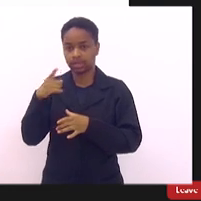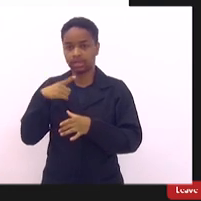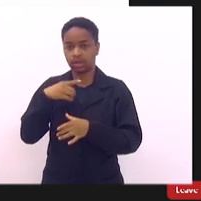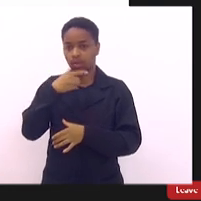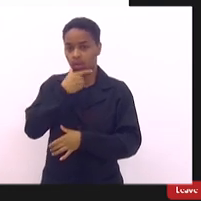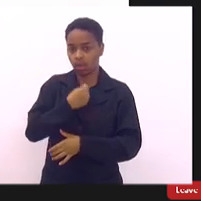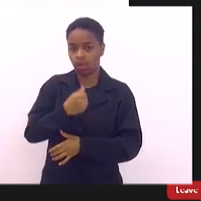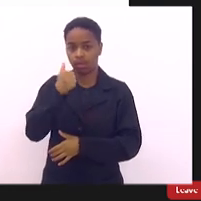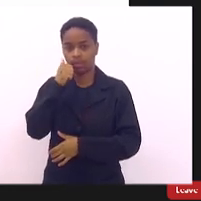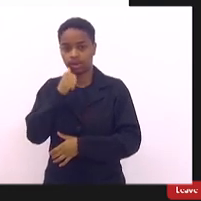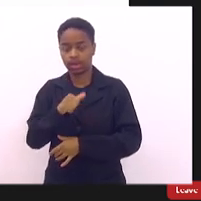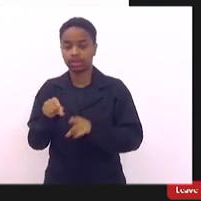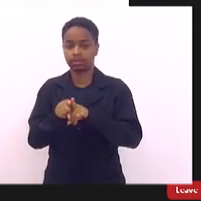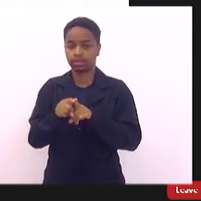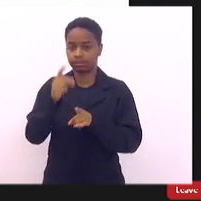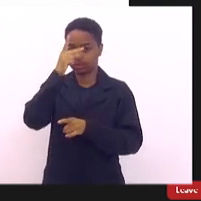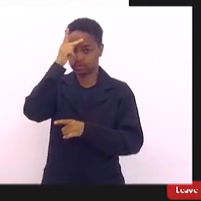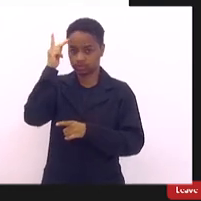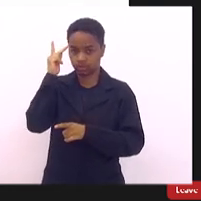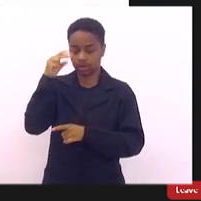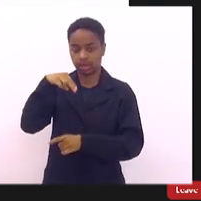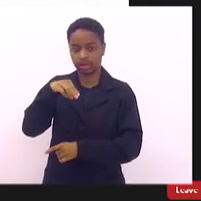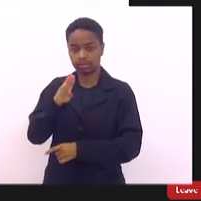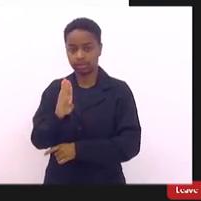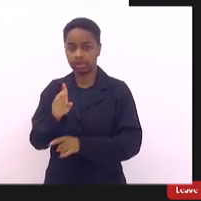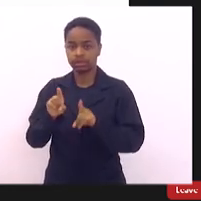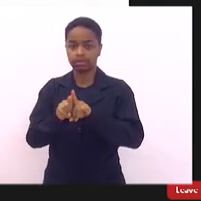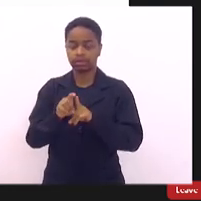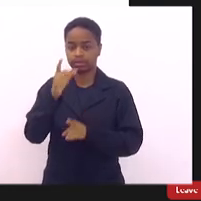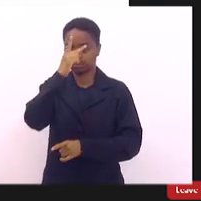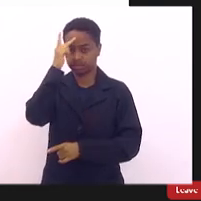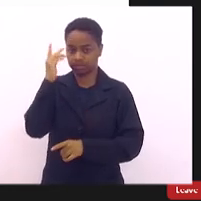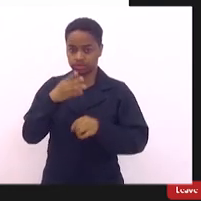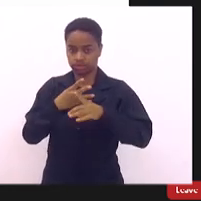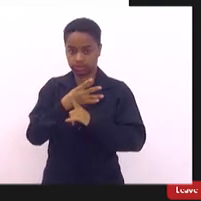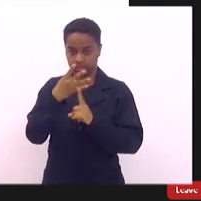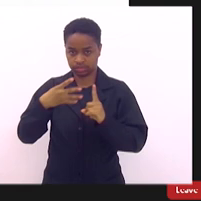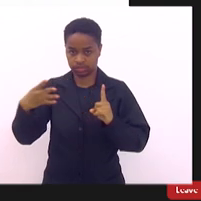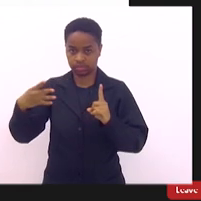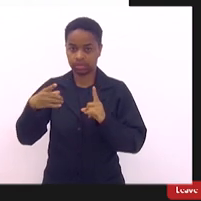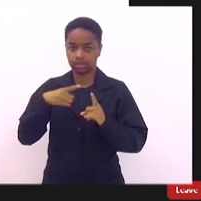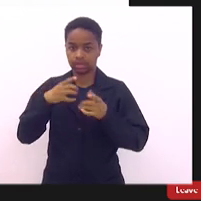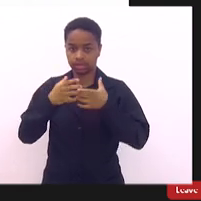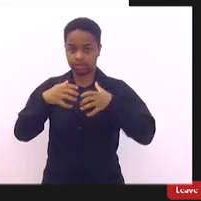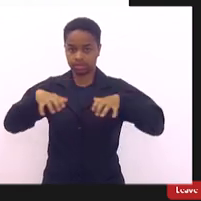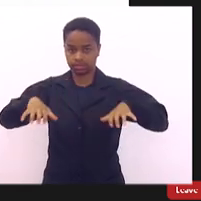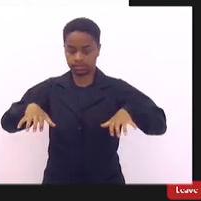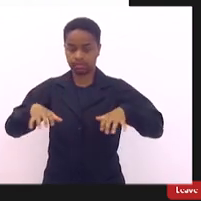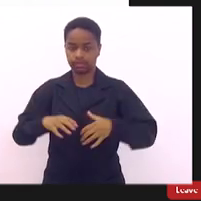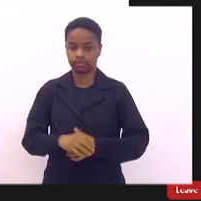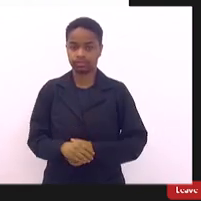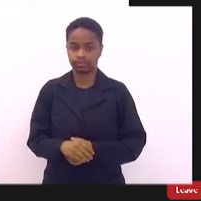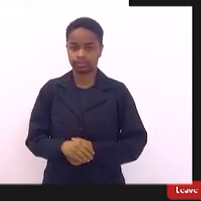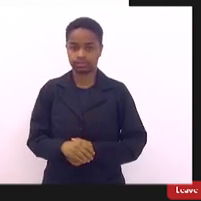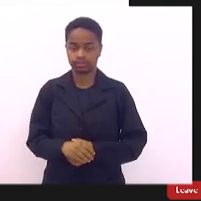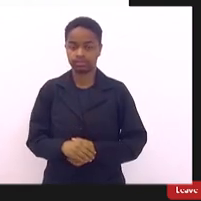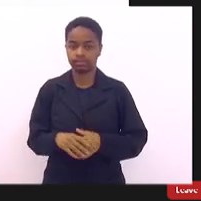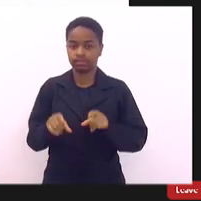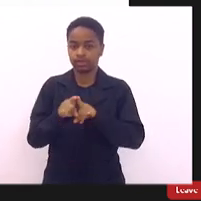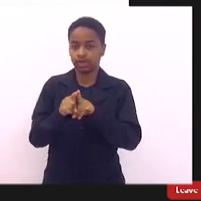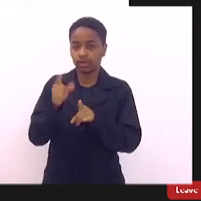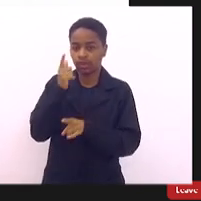homens, mulheres ou pessoas não binárias, também pessoas LGBT, né? Separando aí o número das pessoas LGBT para